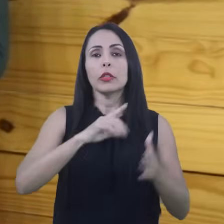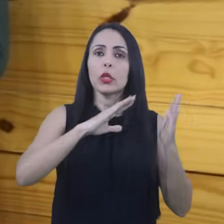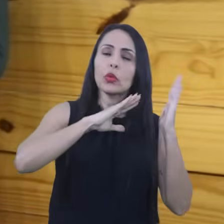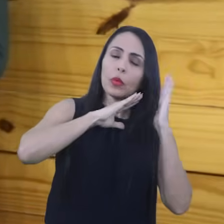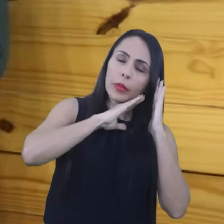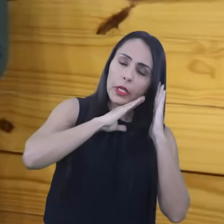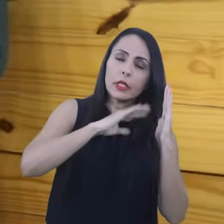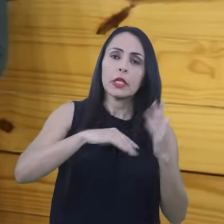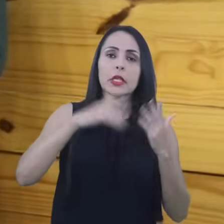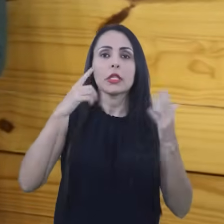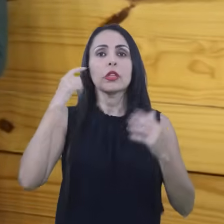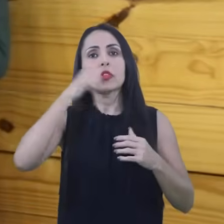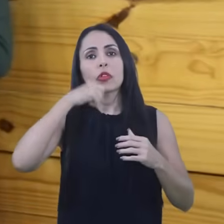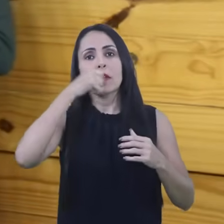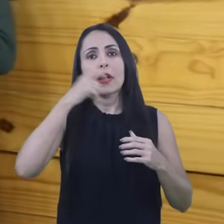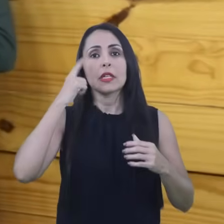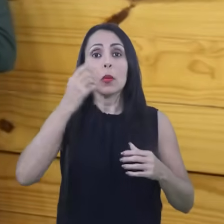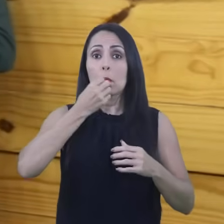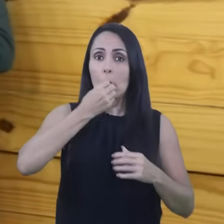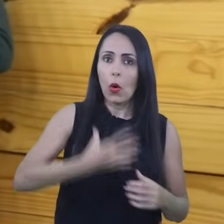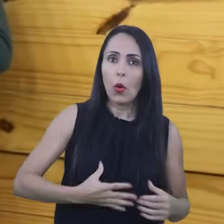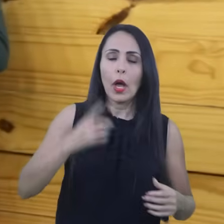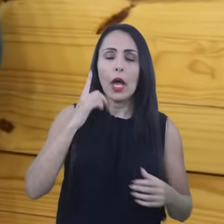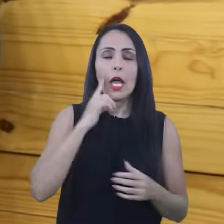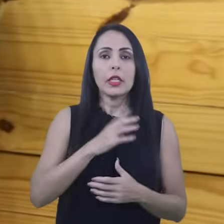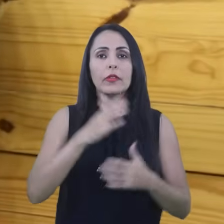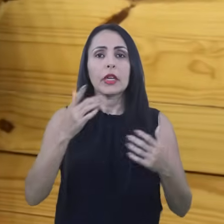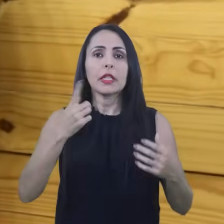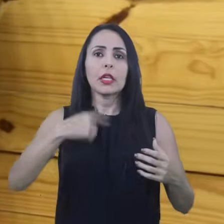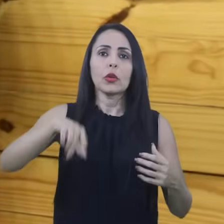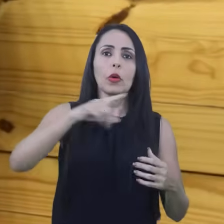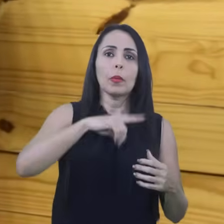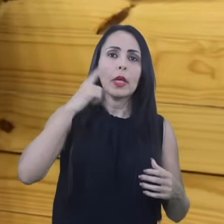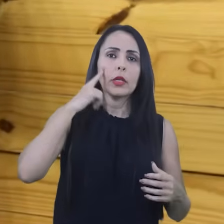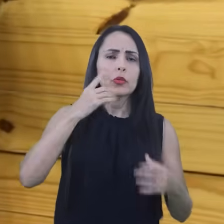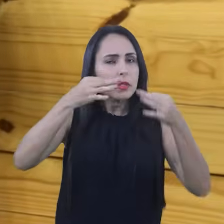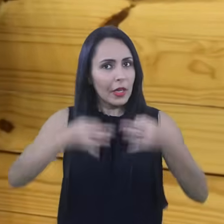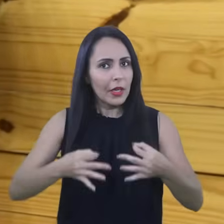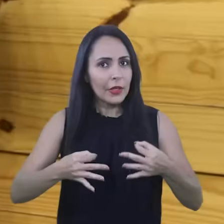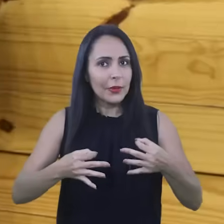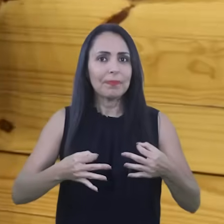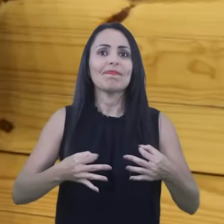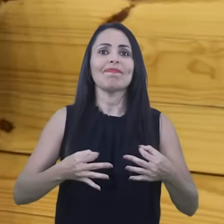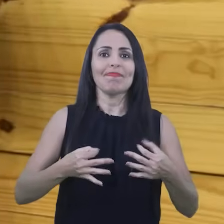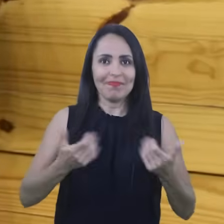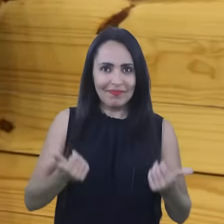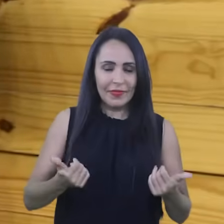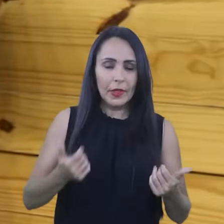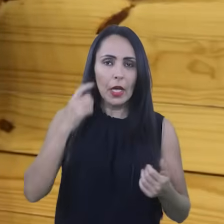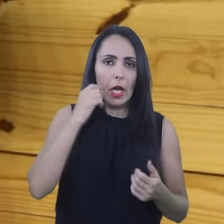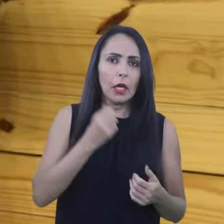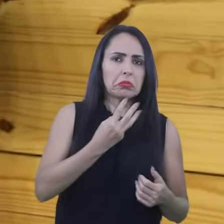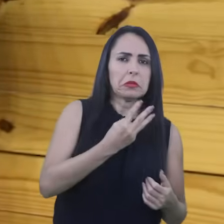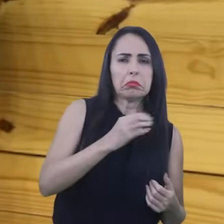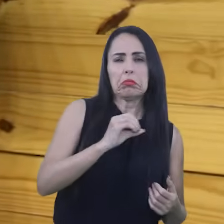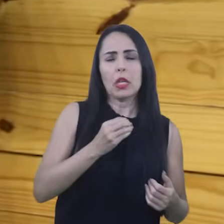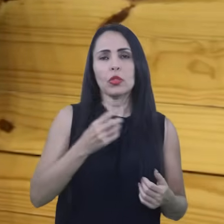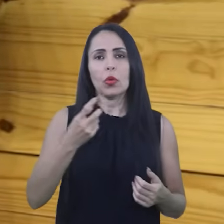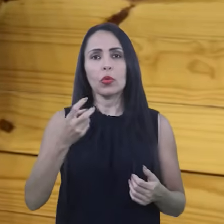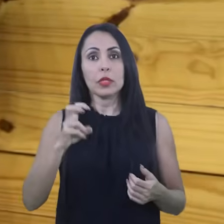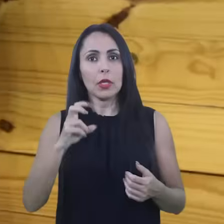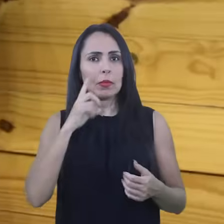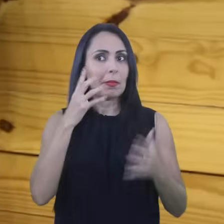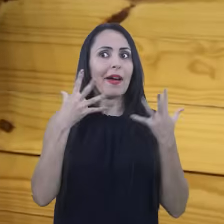que seja uma escovação bem feita, você vai estar com meio caminho andado. Óbvio, ideal. 3 ou 5,